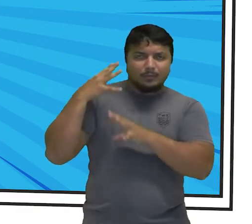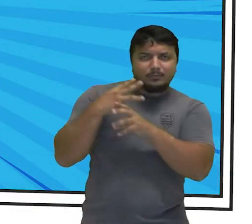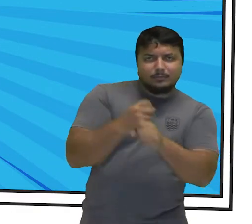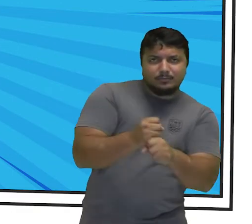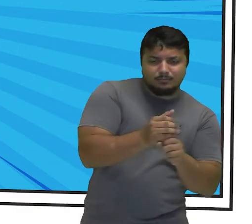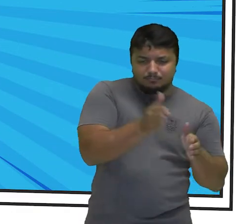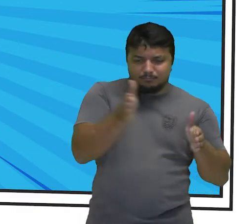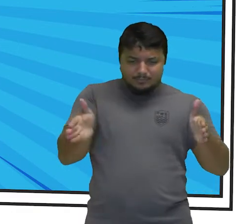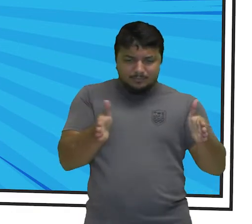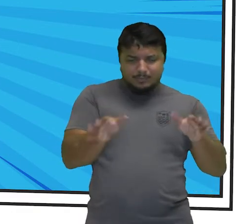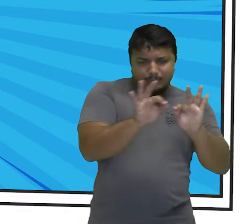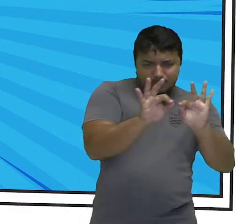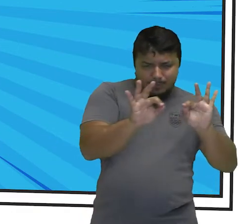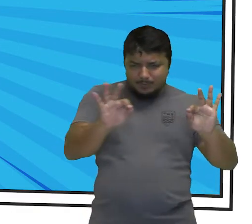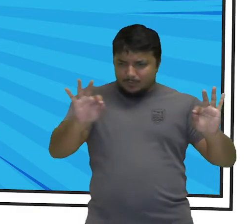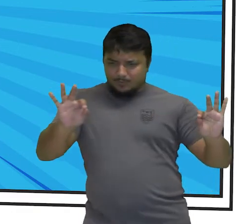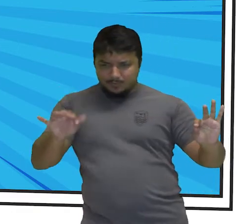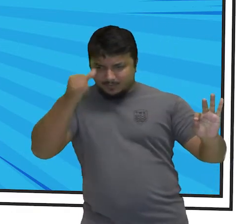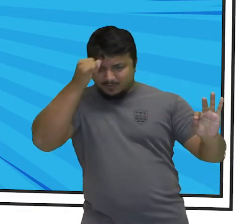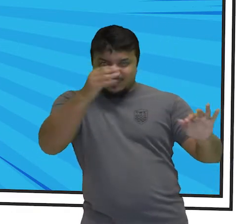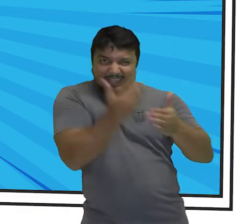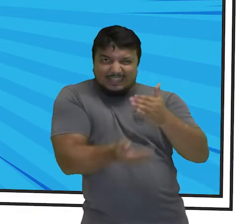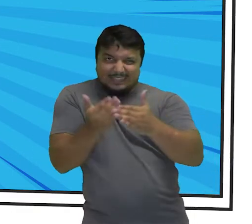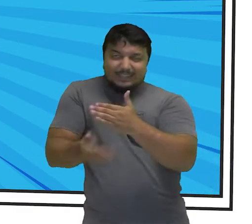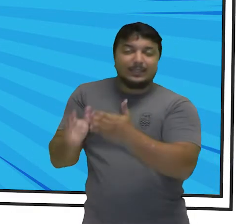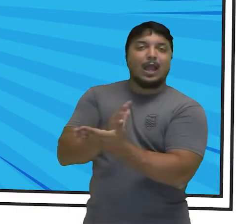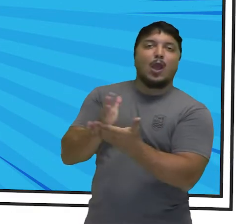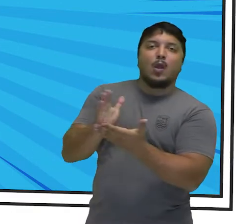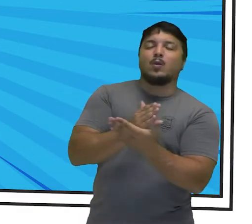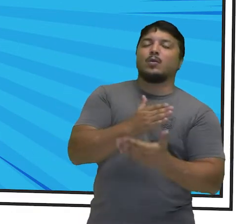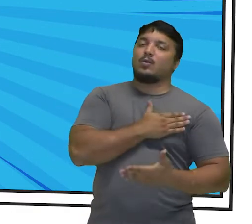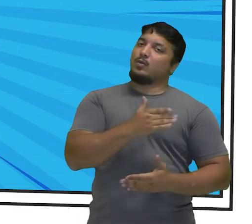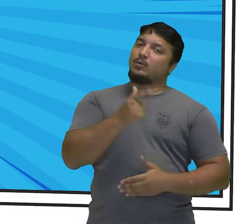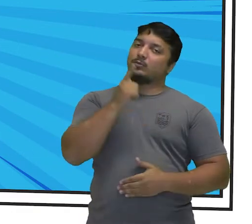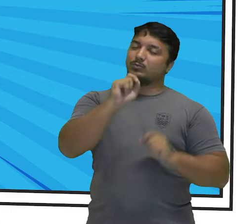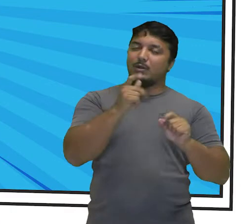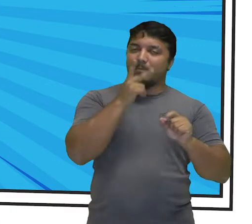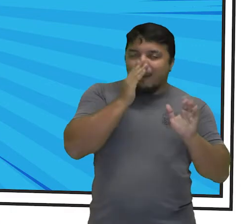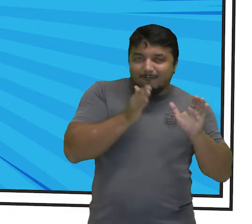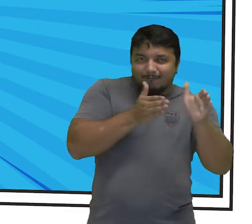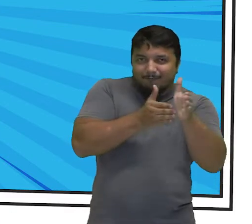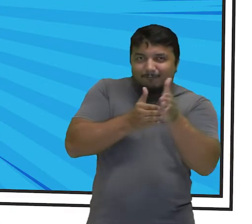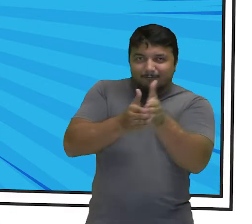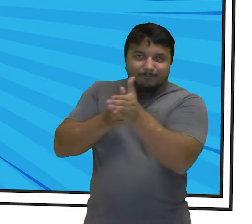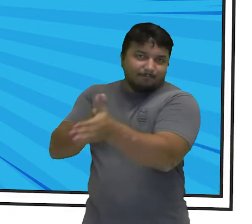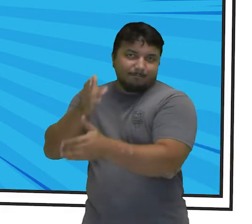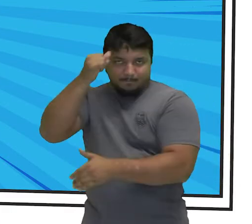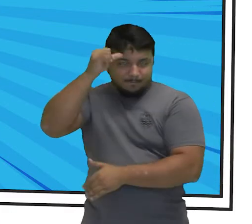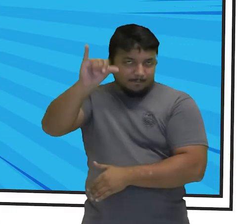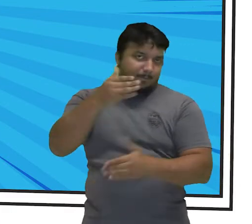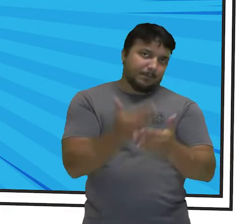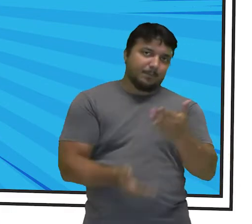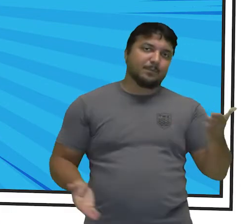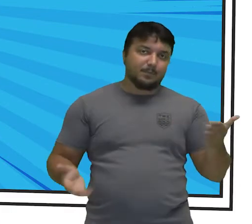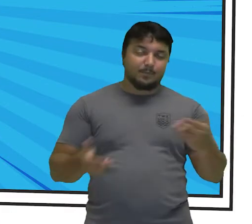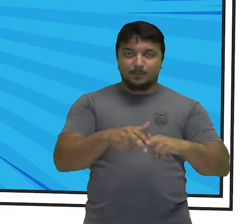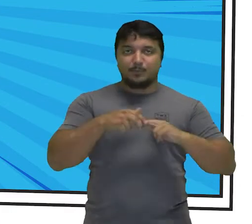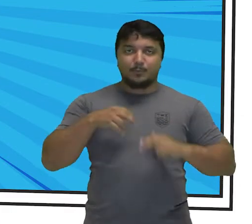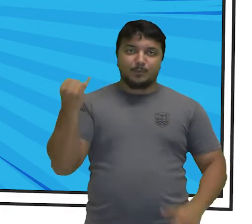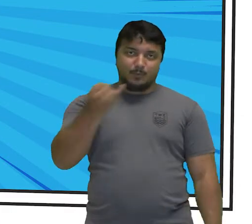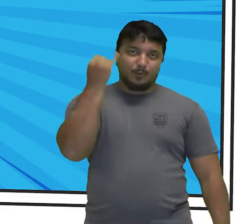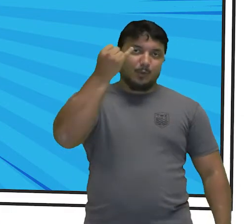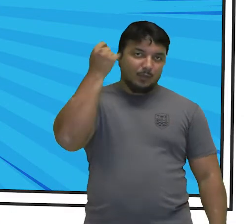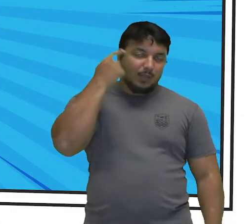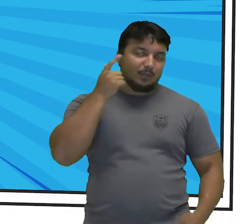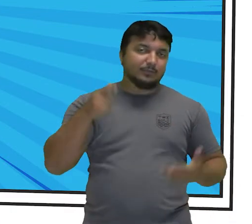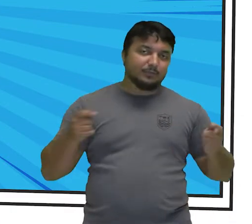para você não se perder. Tem algumas pessoas que gostam de ter essa sincronização para não se perder. É importante até.